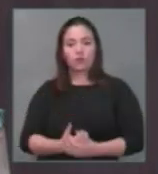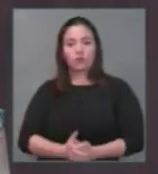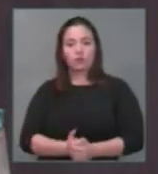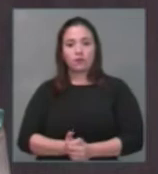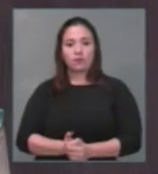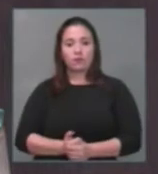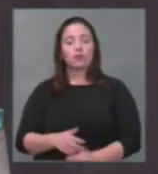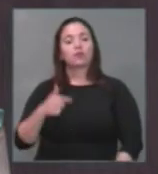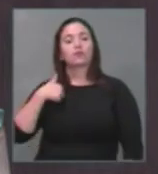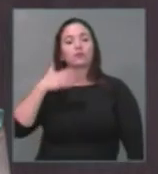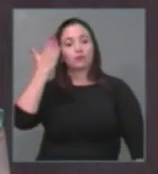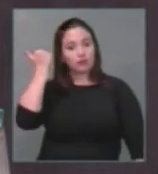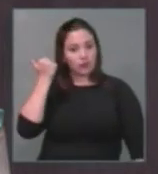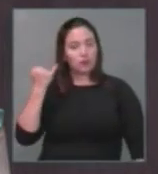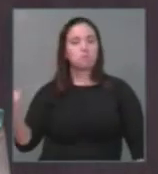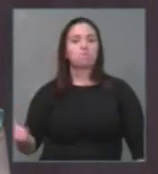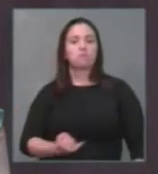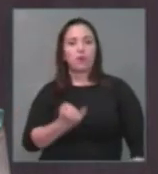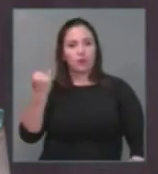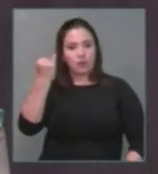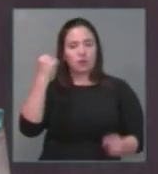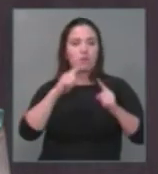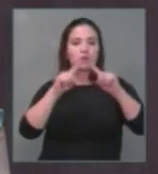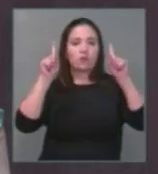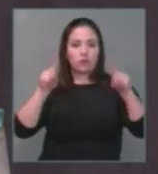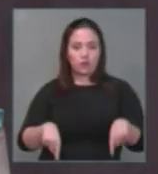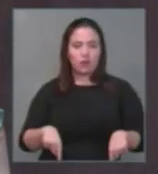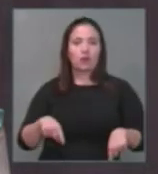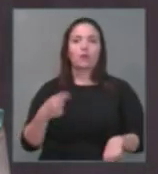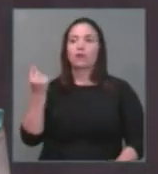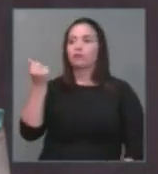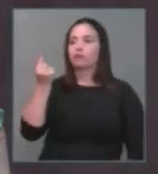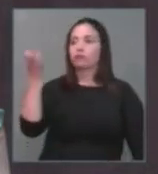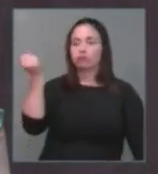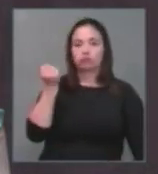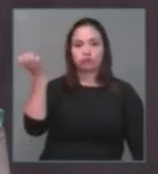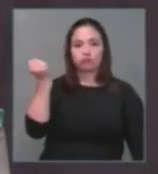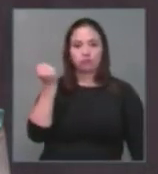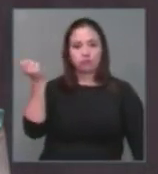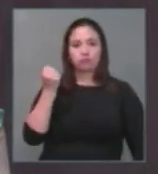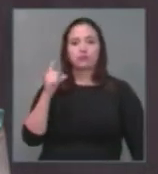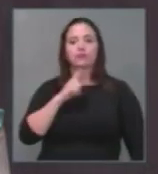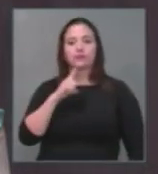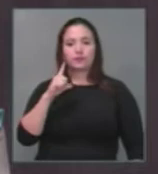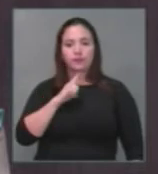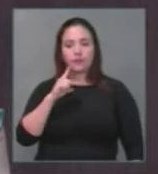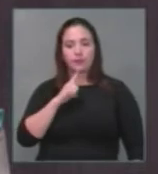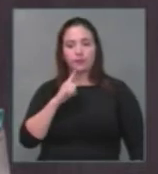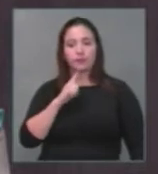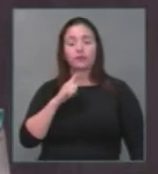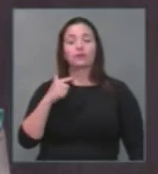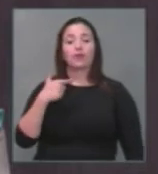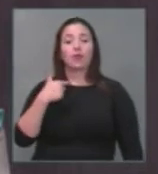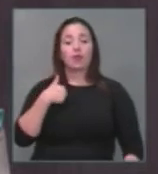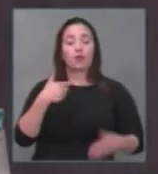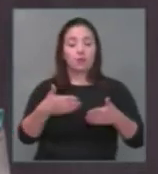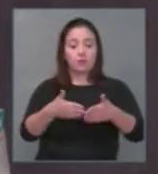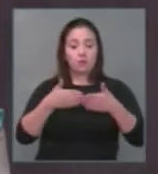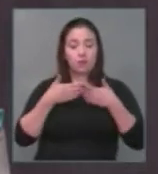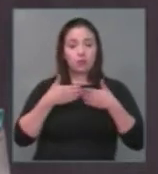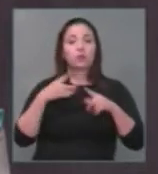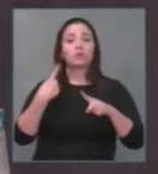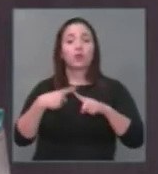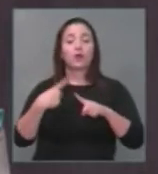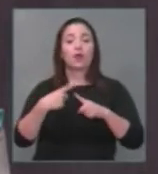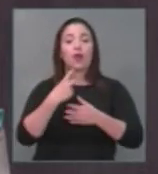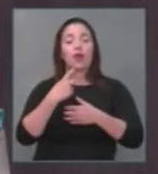da importância dos programas de transferência de renda mediante condicionalidades. Estou afastado para minha condição de